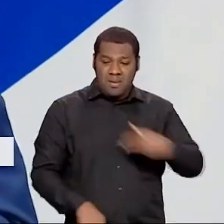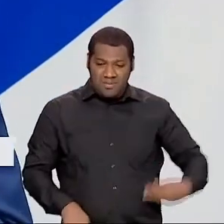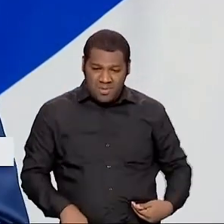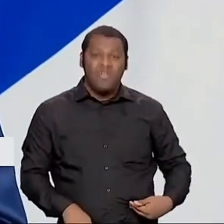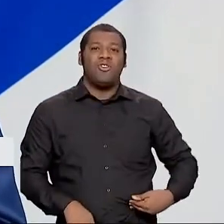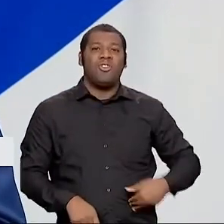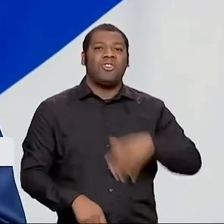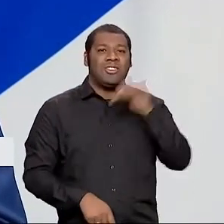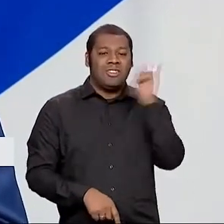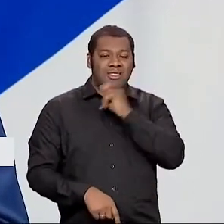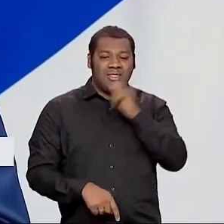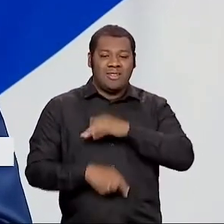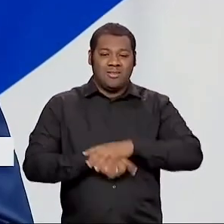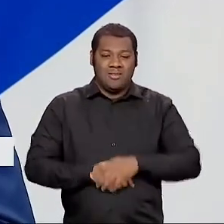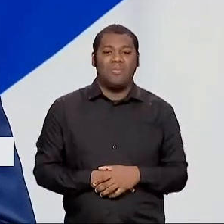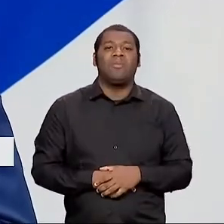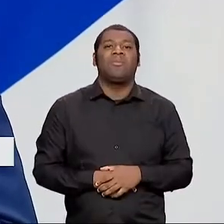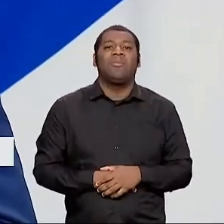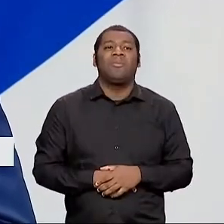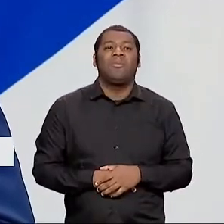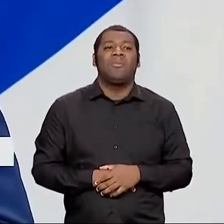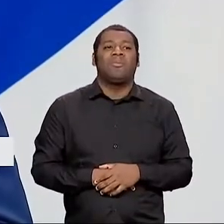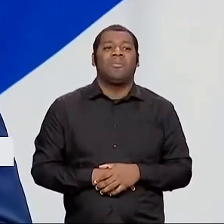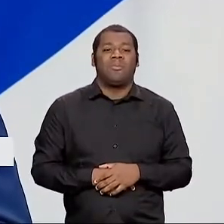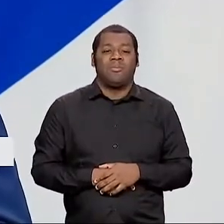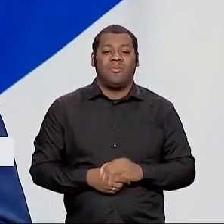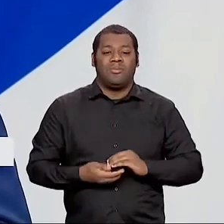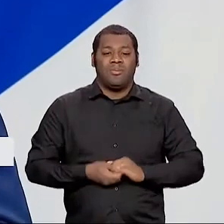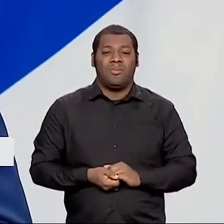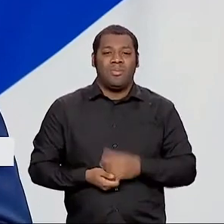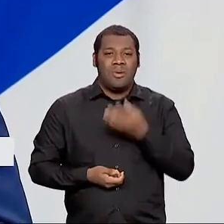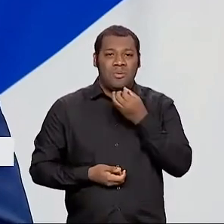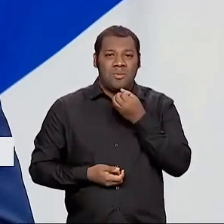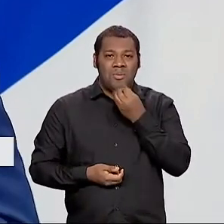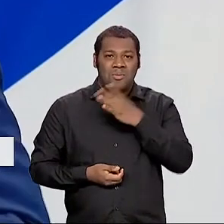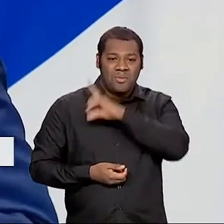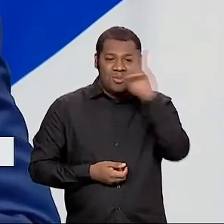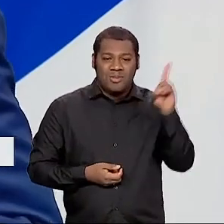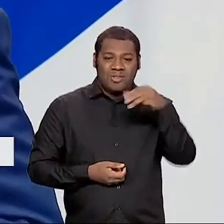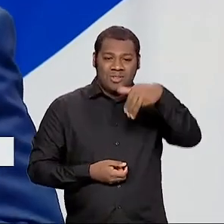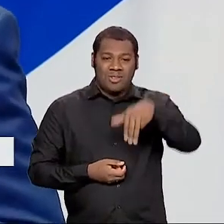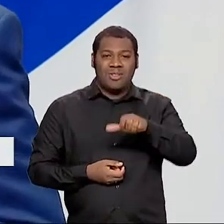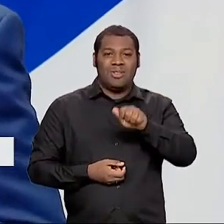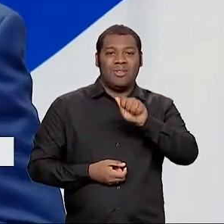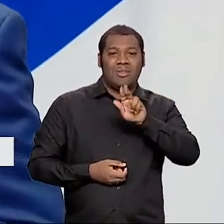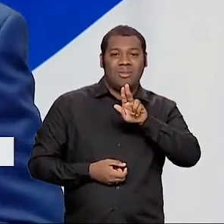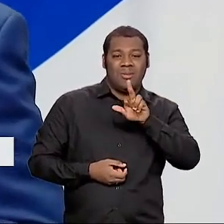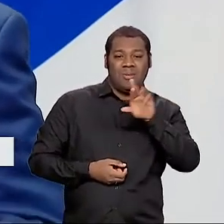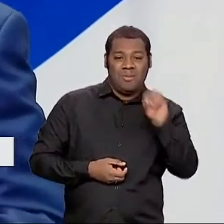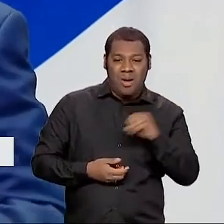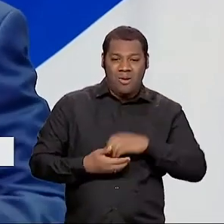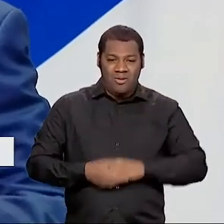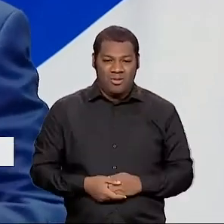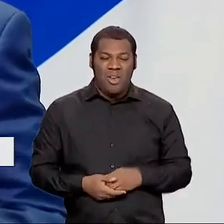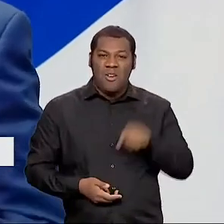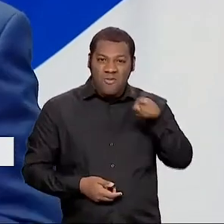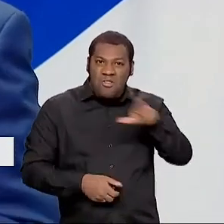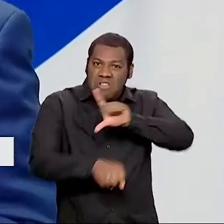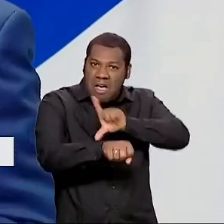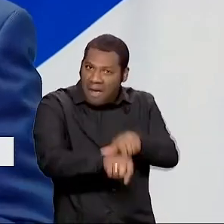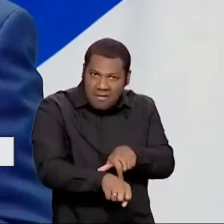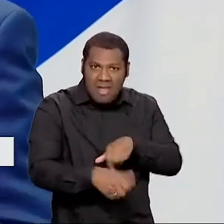no momento em que a relação... Bom dia, Mauro. Quem chega atrasado não merece nem cumprimento para